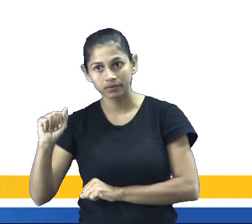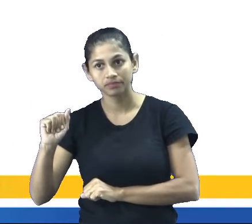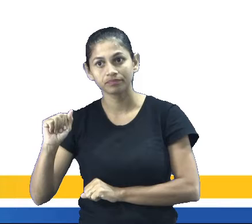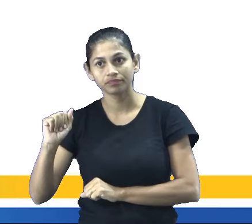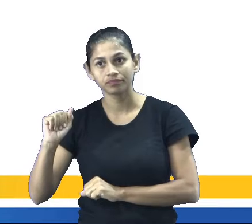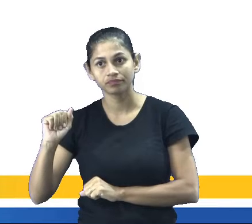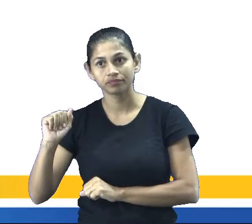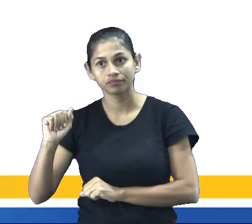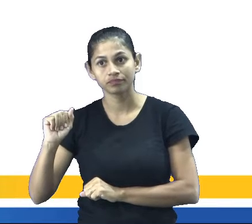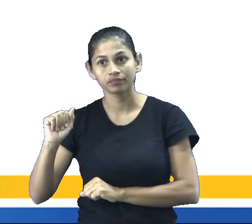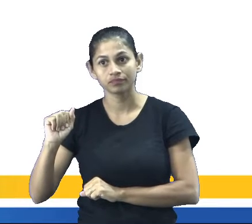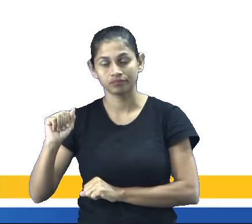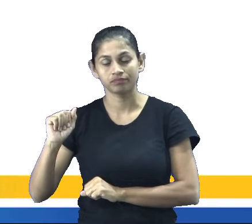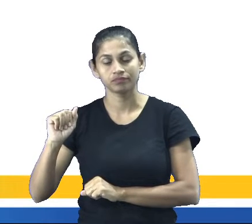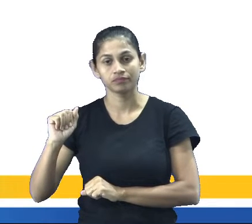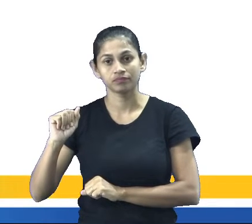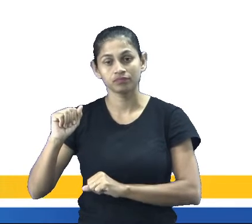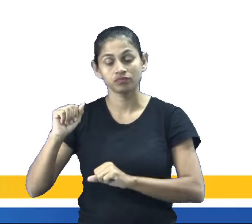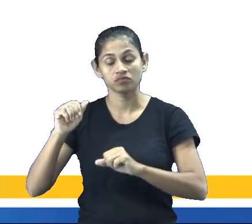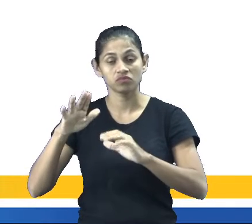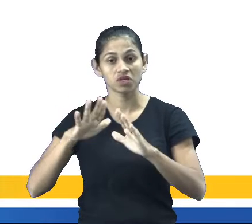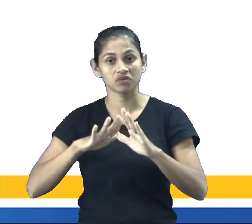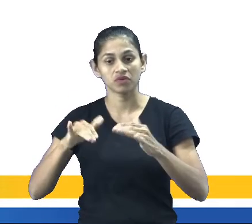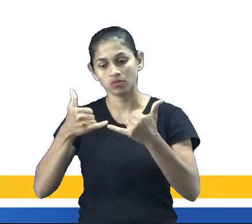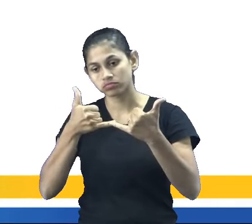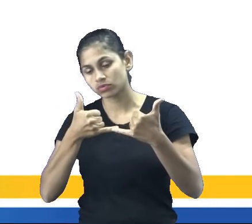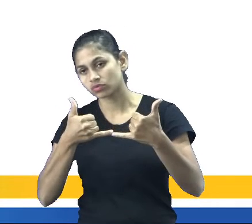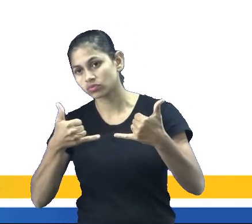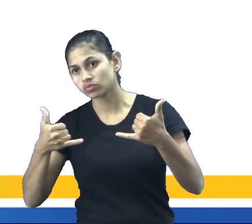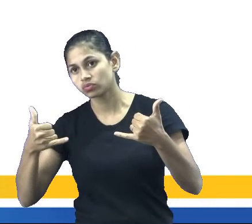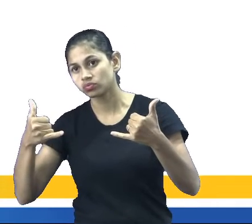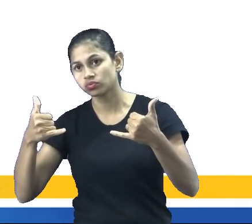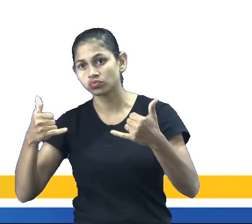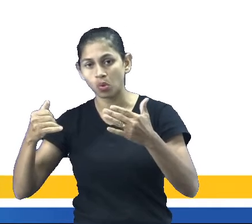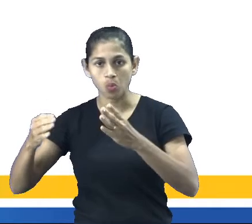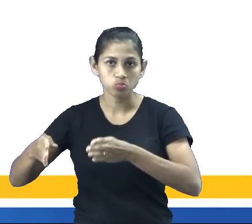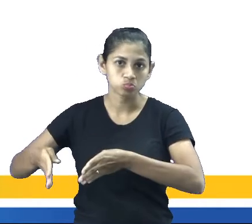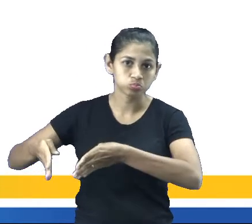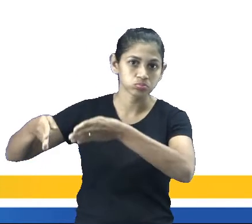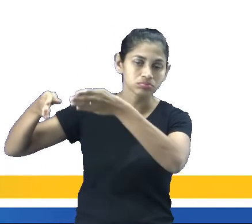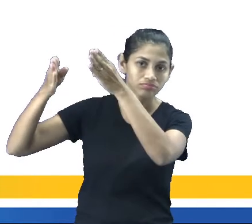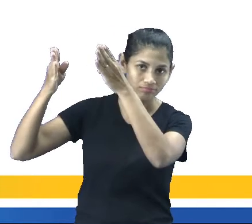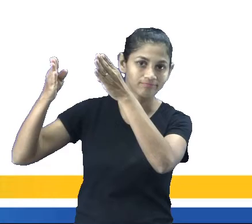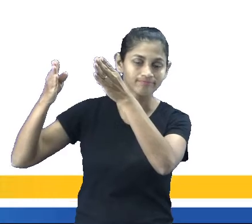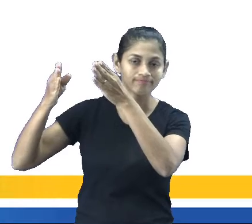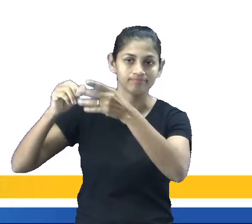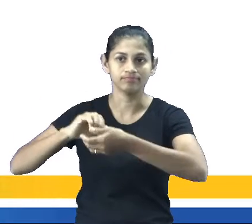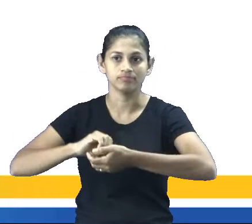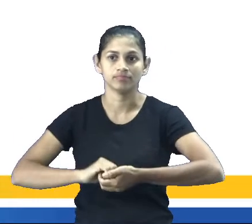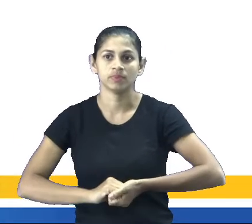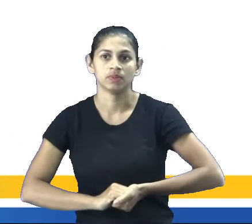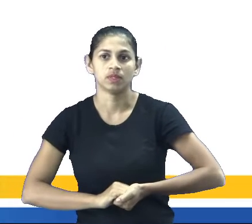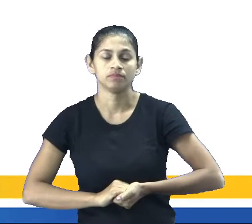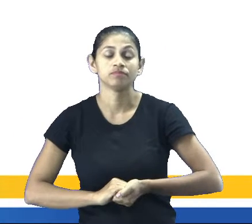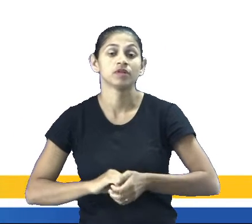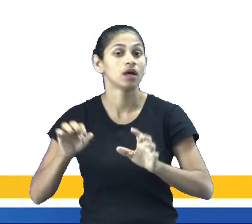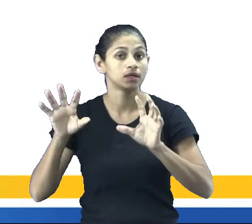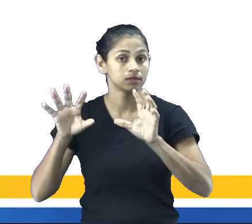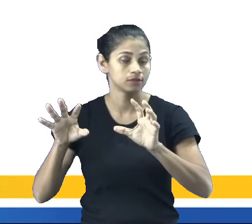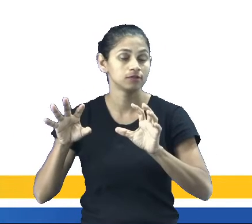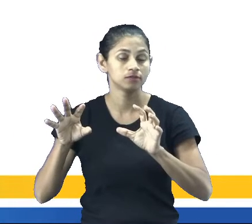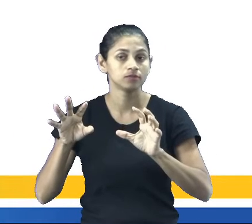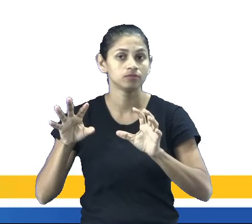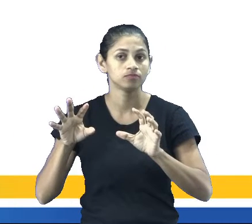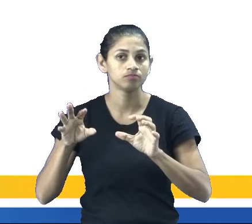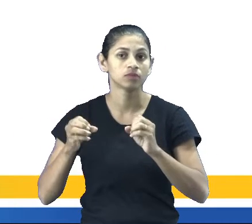transformador, e então ela é o quê? Ela é enviada ali para a rede elétrica. Então é assim que funciona,